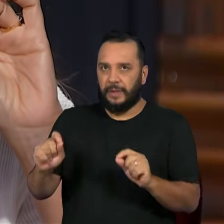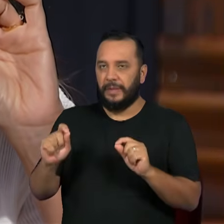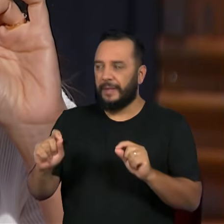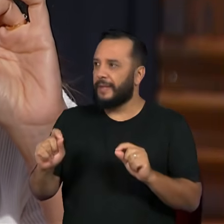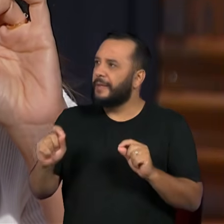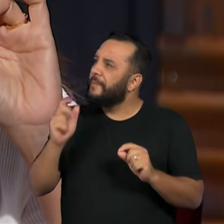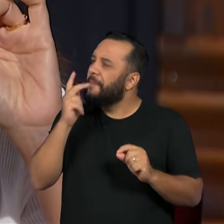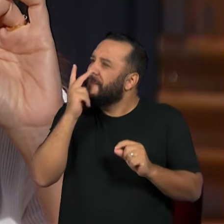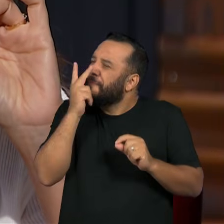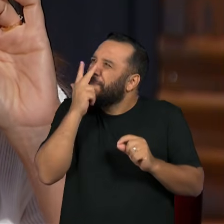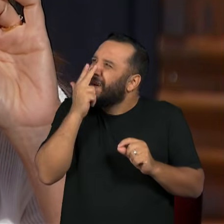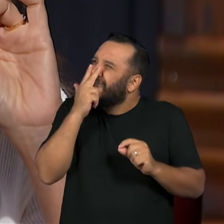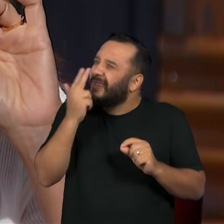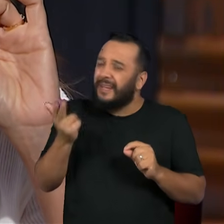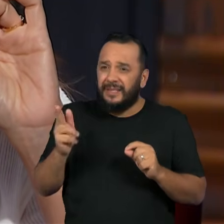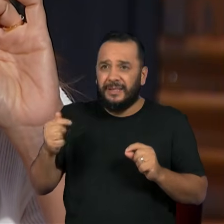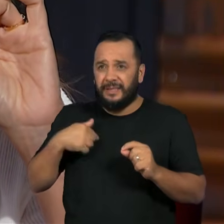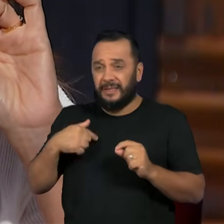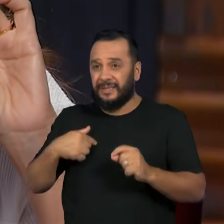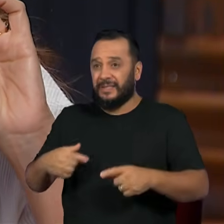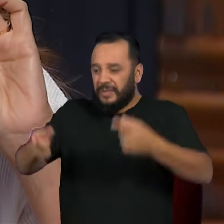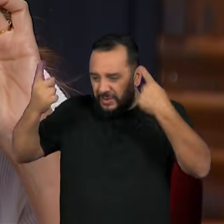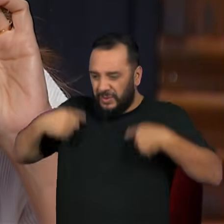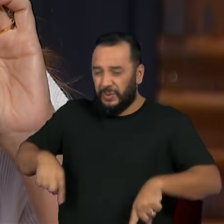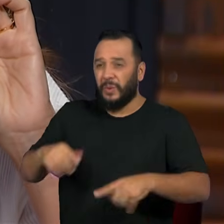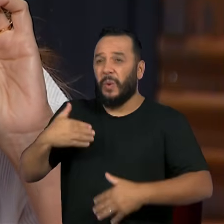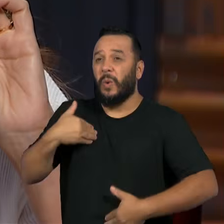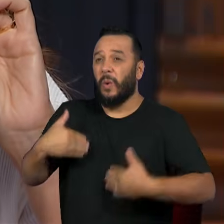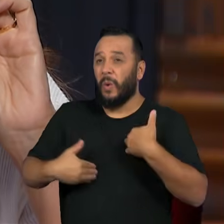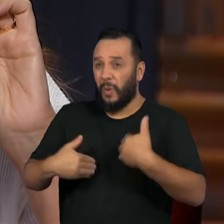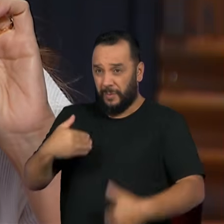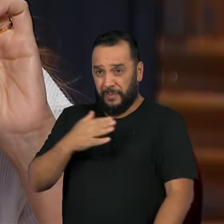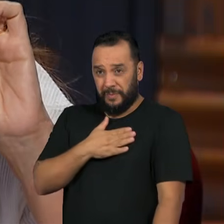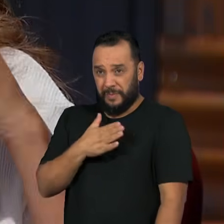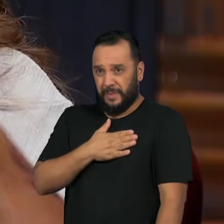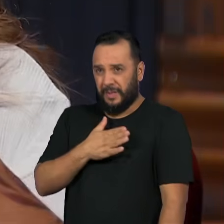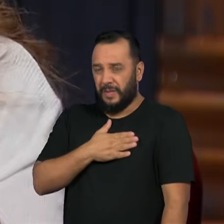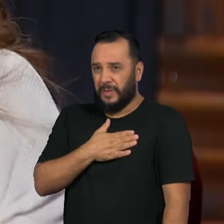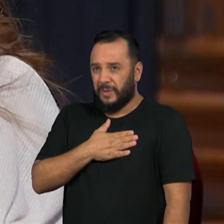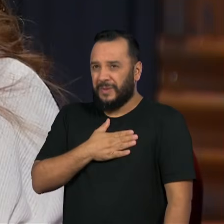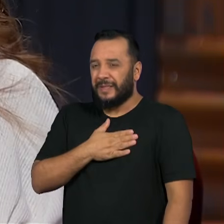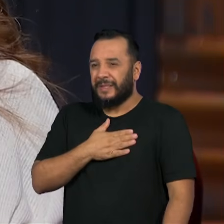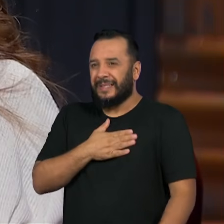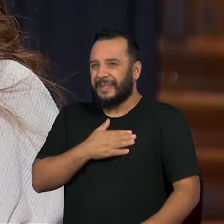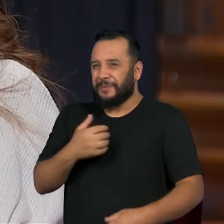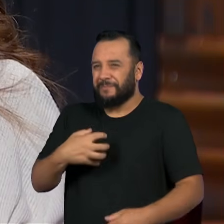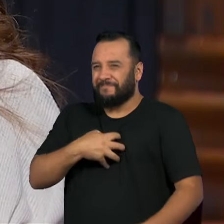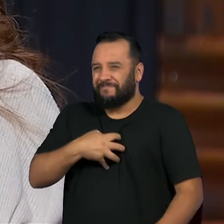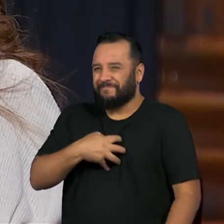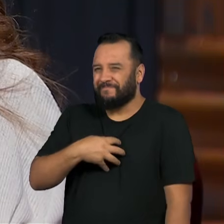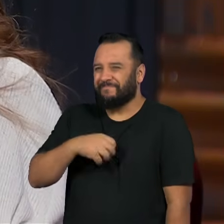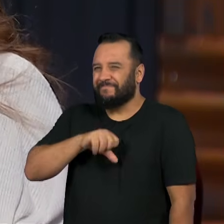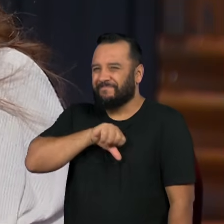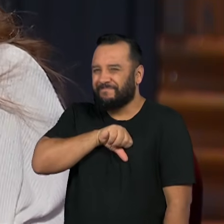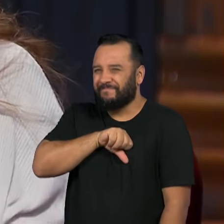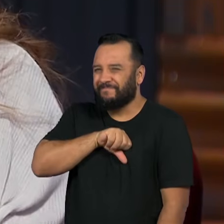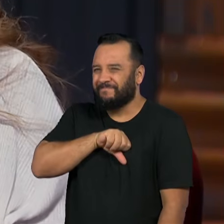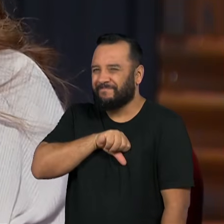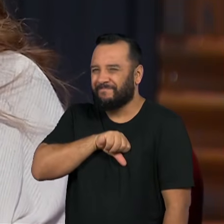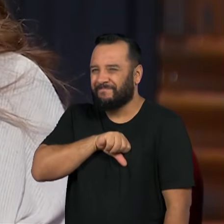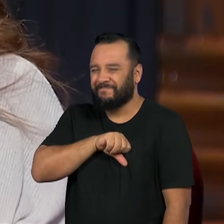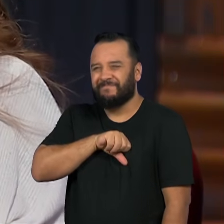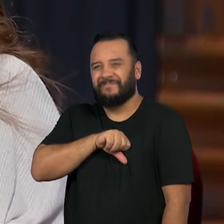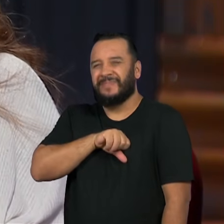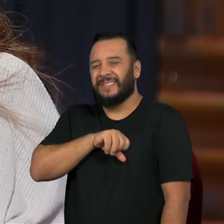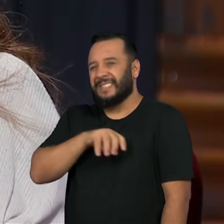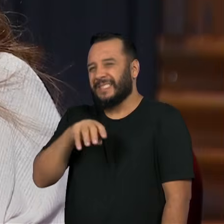de funções fisiológicas do seu corpo que determinam um profundo mal-estar. Então você sofre